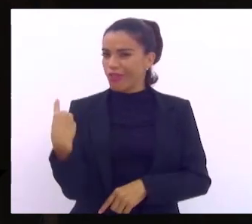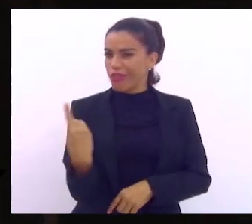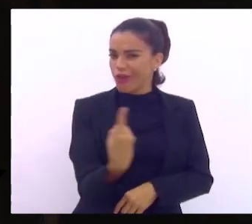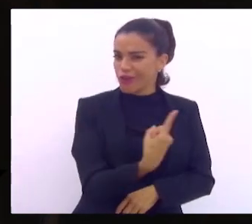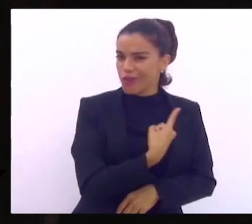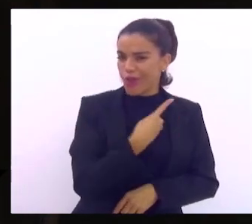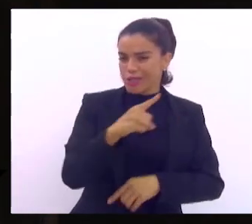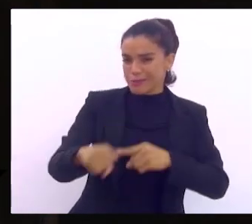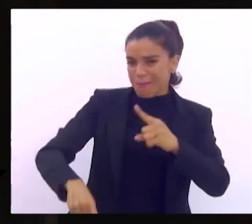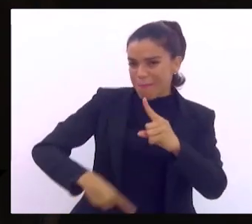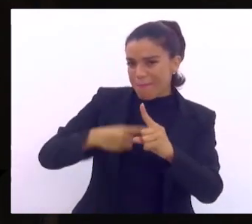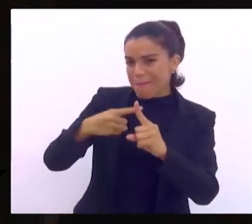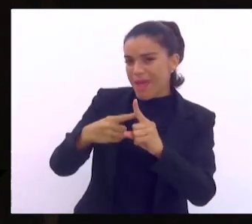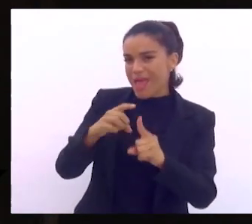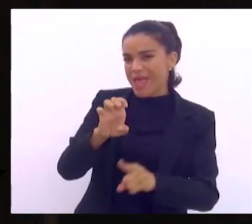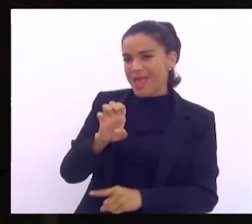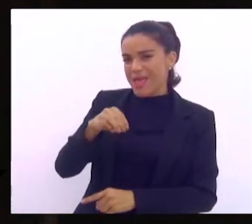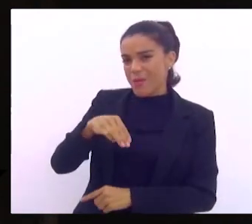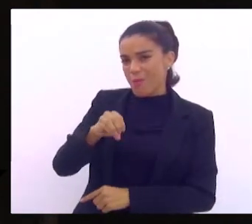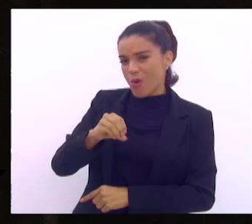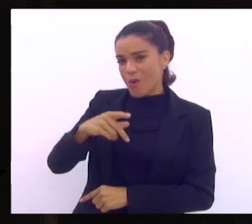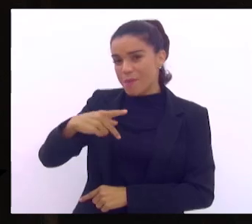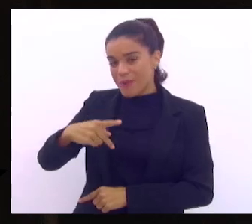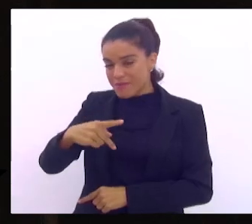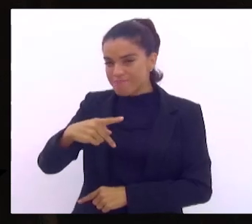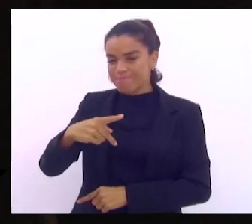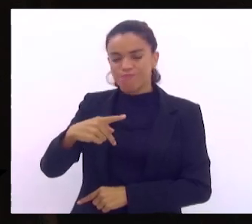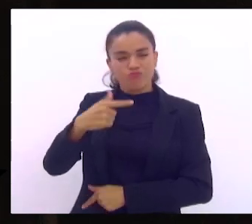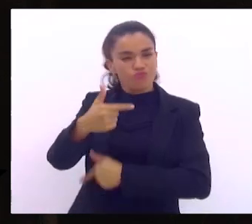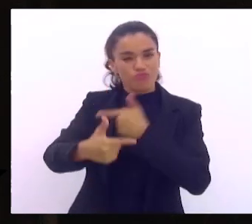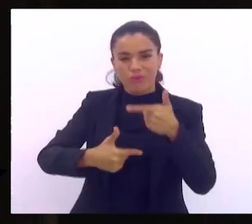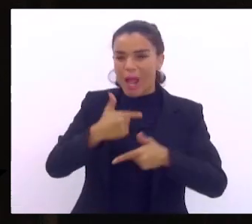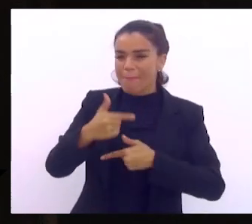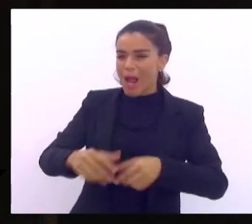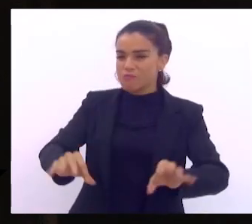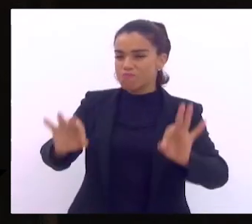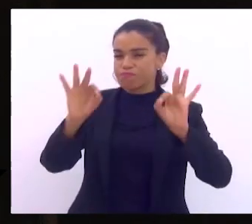junto com a EMOP, que fez um trabalho brilhante,